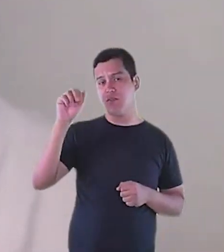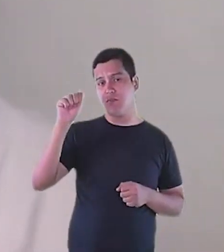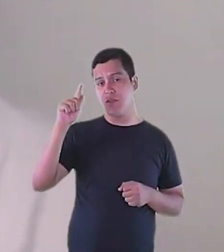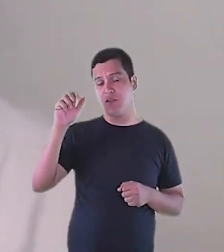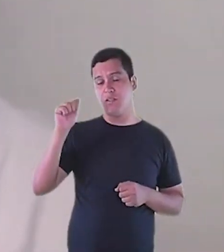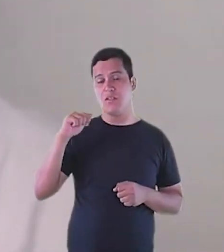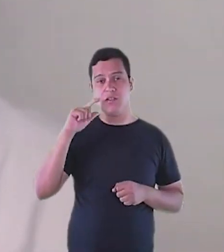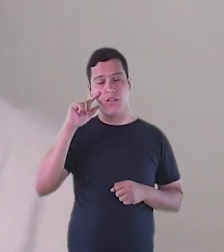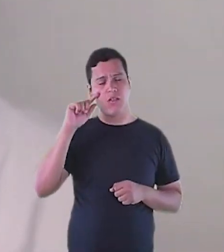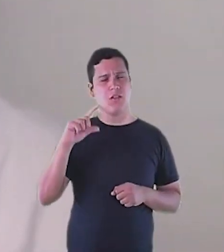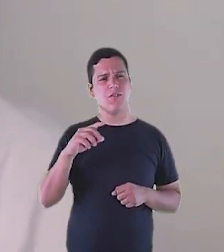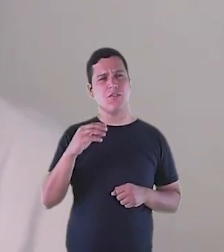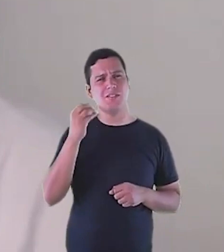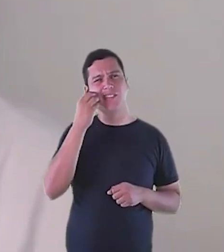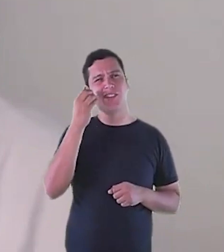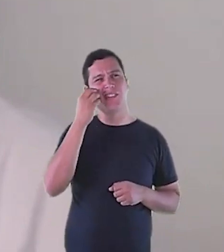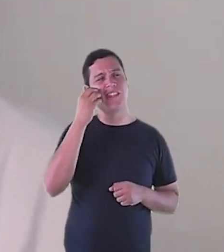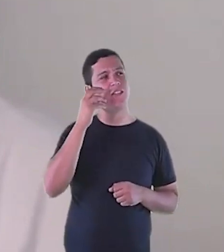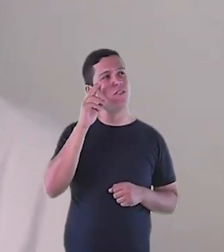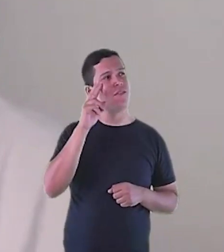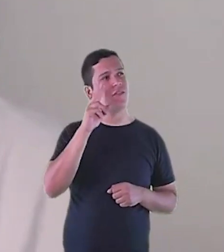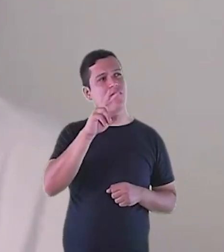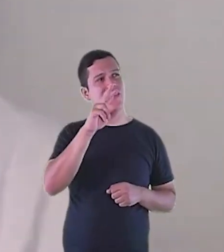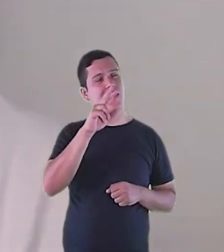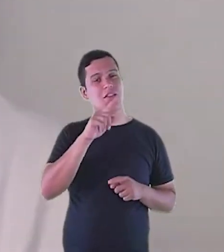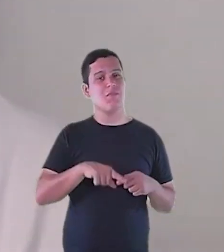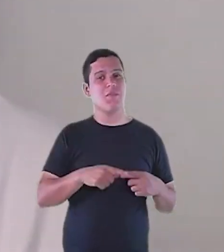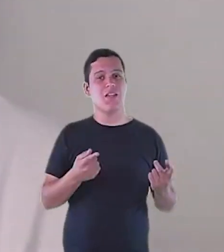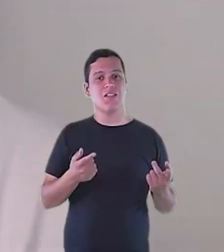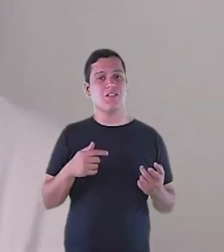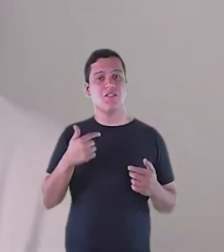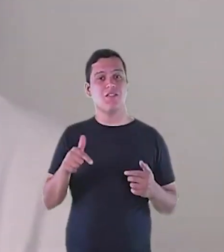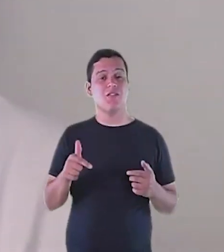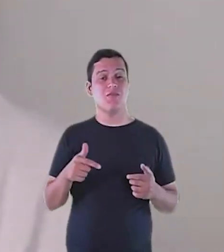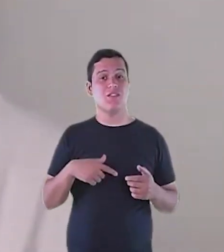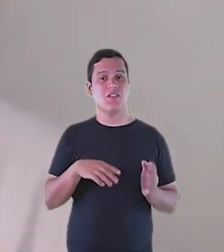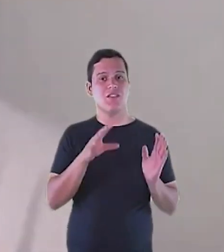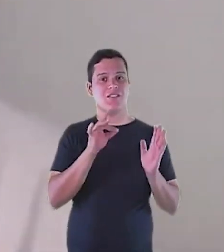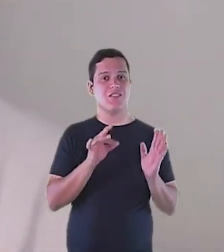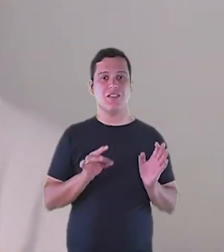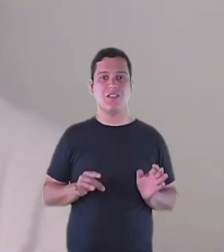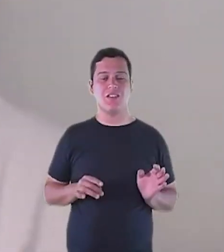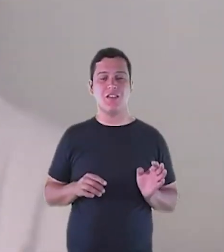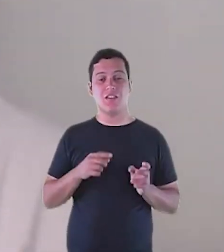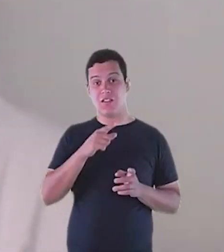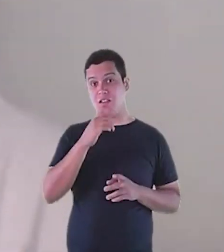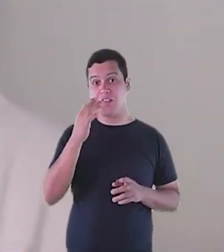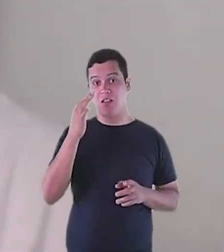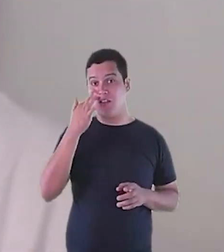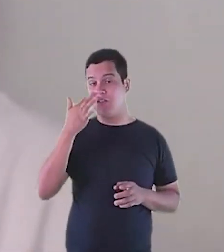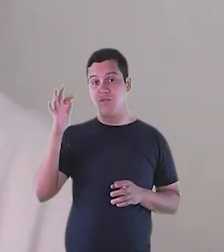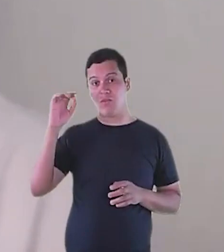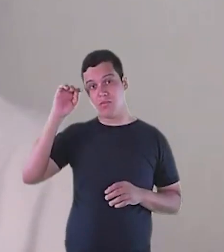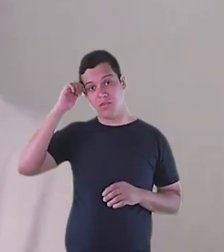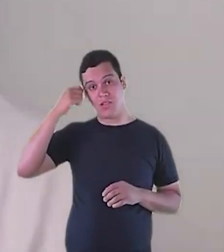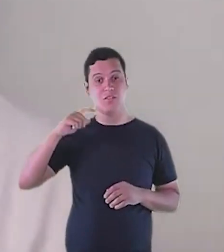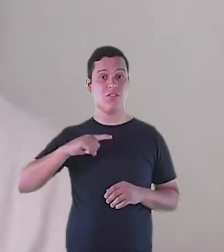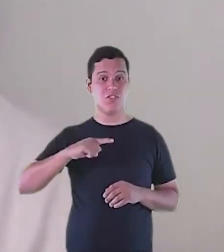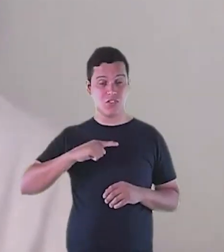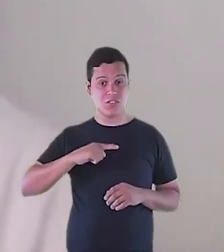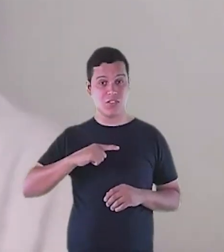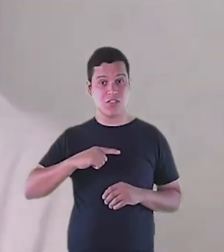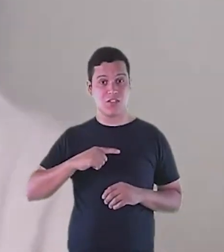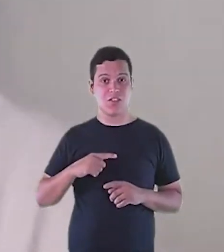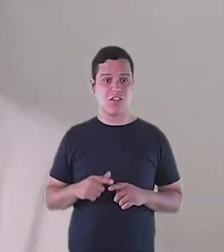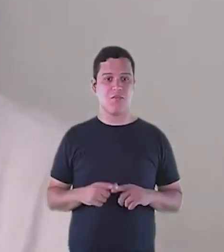simbologia africana no barroco português. Não tem. Não tem. Tem Ouro Preto, tem Mariana, tem Tiradentes. Outra coisa,